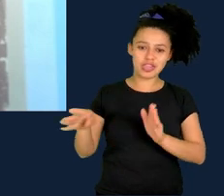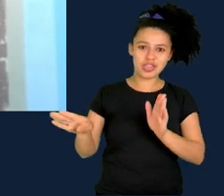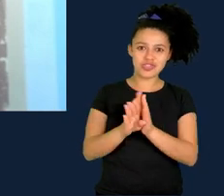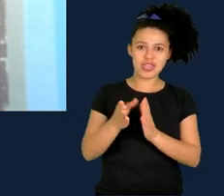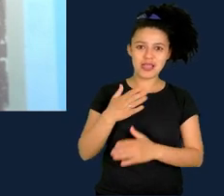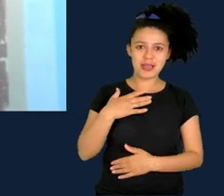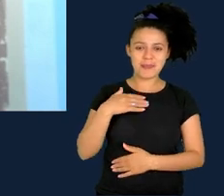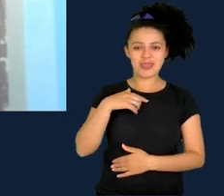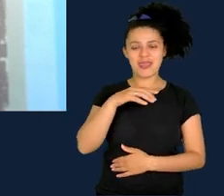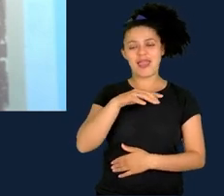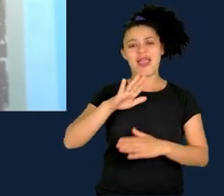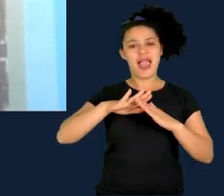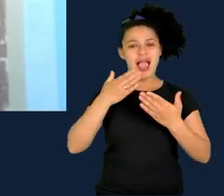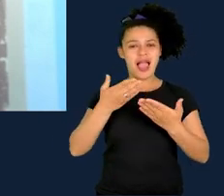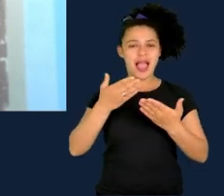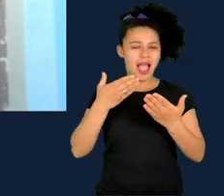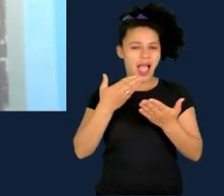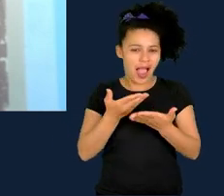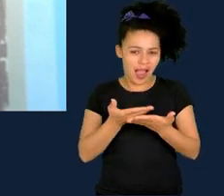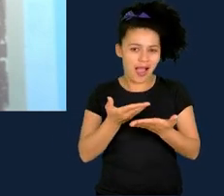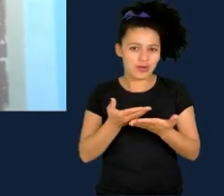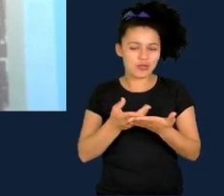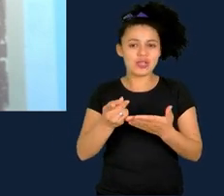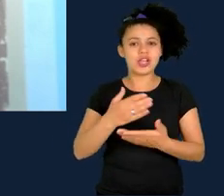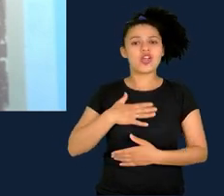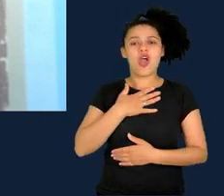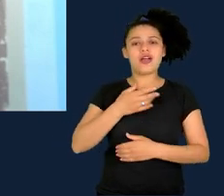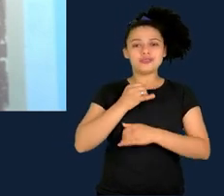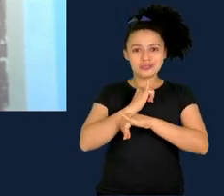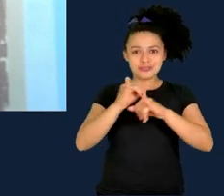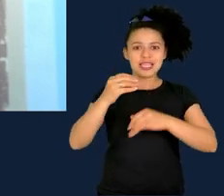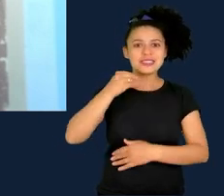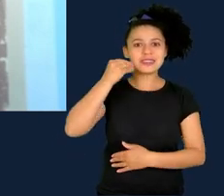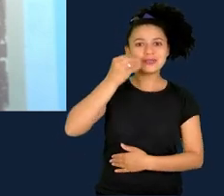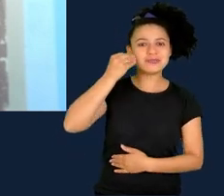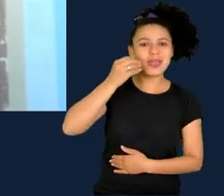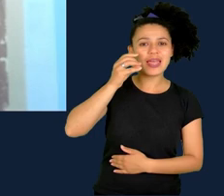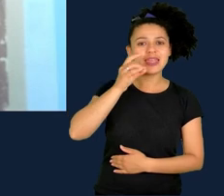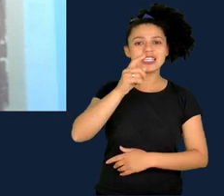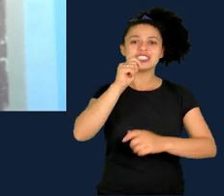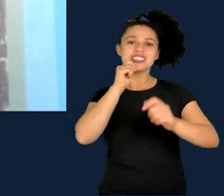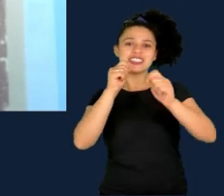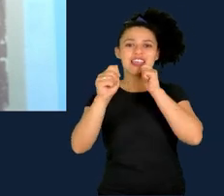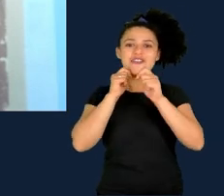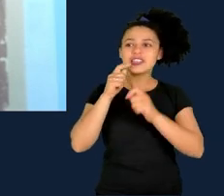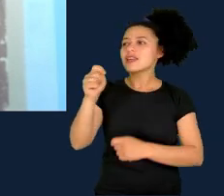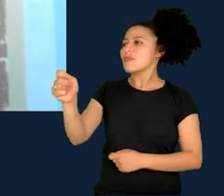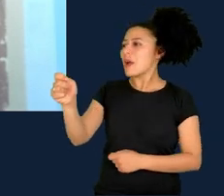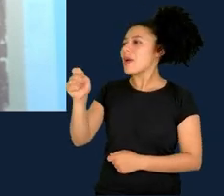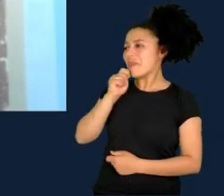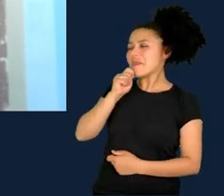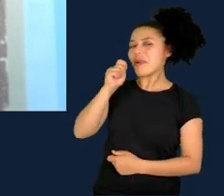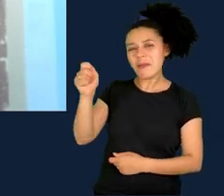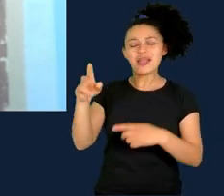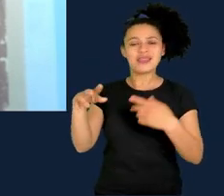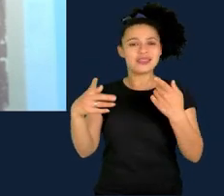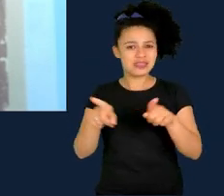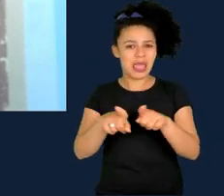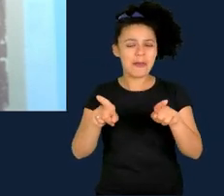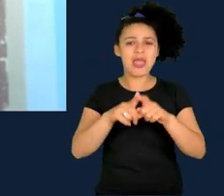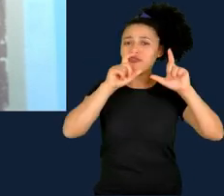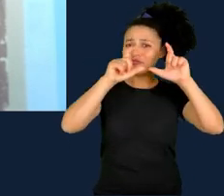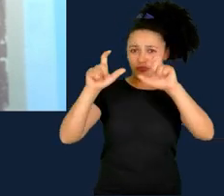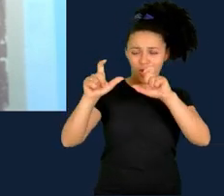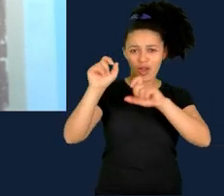de comunicar essa experiência humana através de entrevista, através de foto, de se expressar